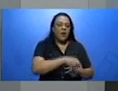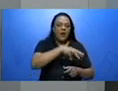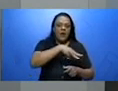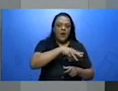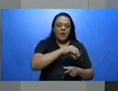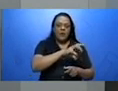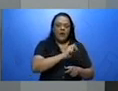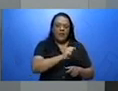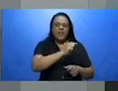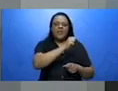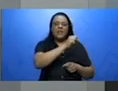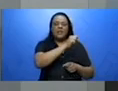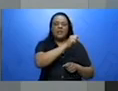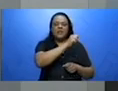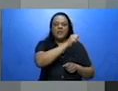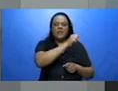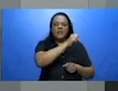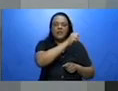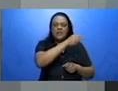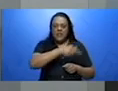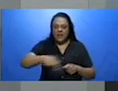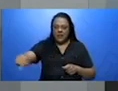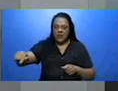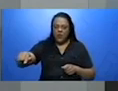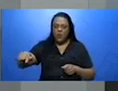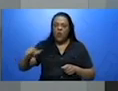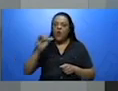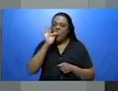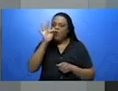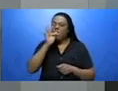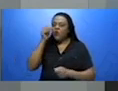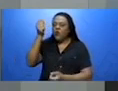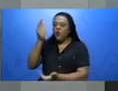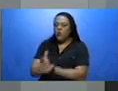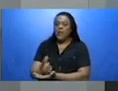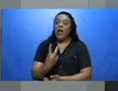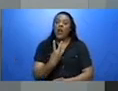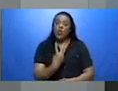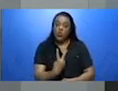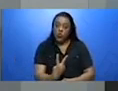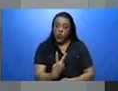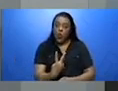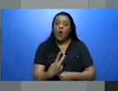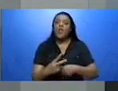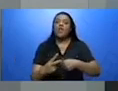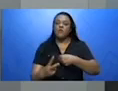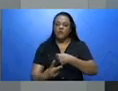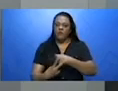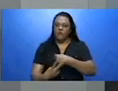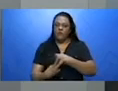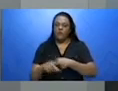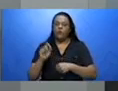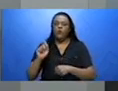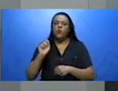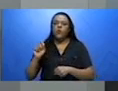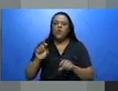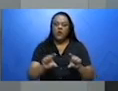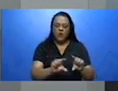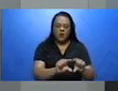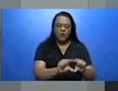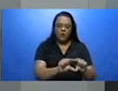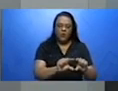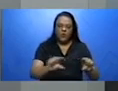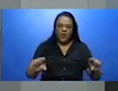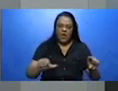comprar. E as orações subordinadas, elas servem para quê? O que constitui uma oração subordinada? A oração subordinada,